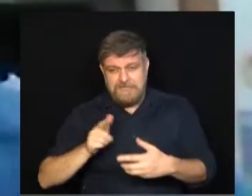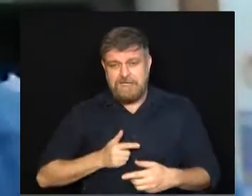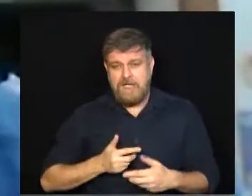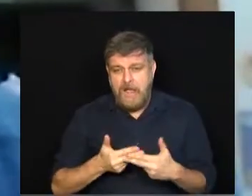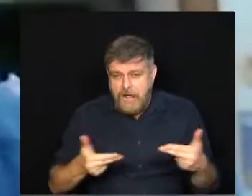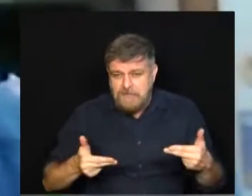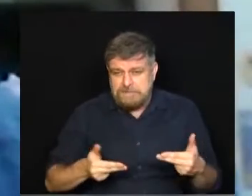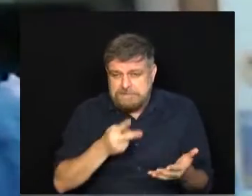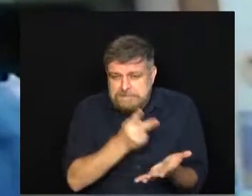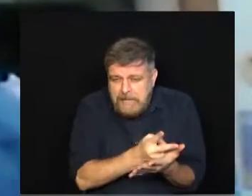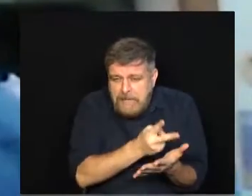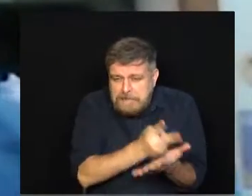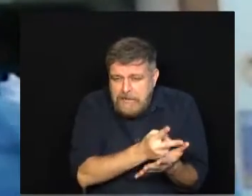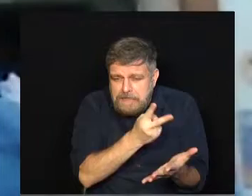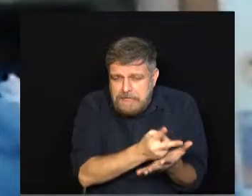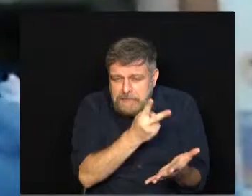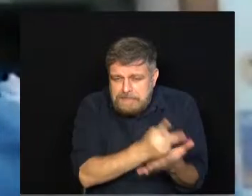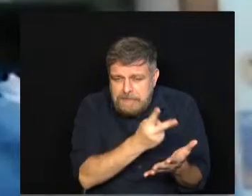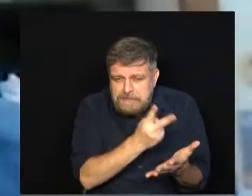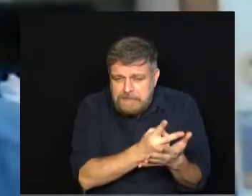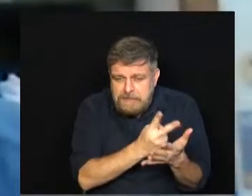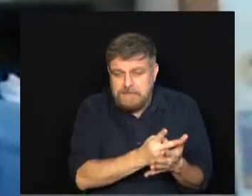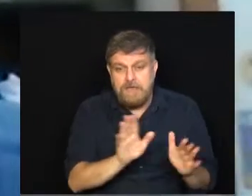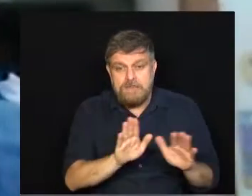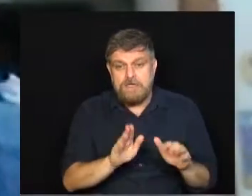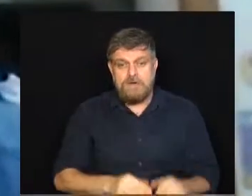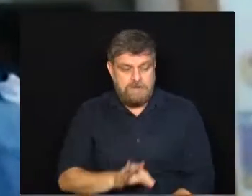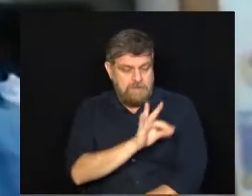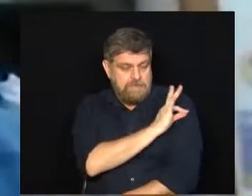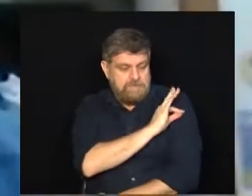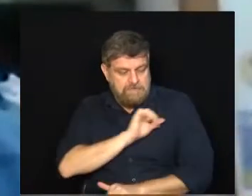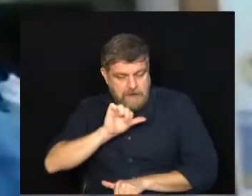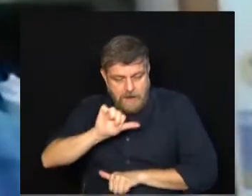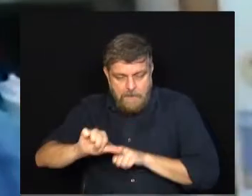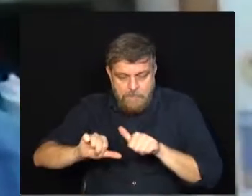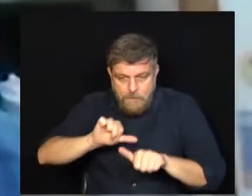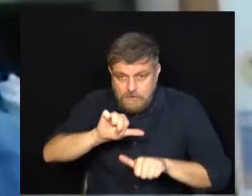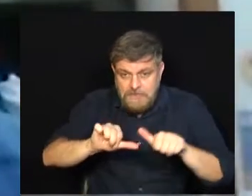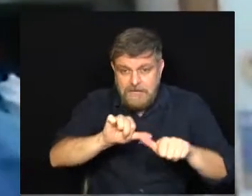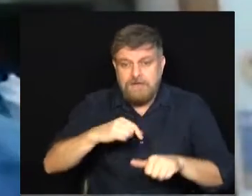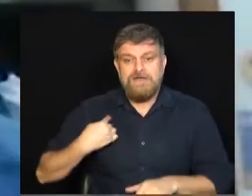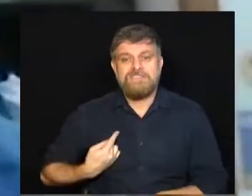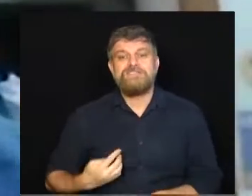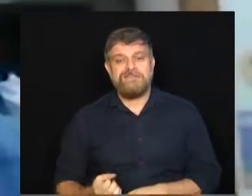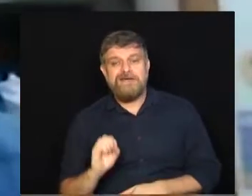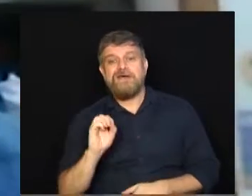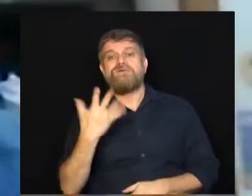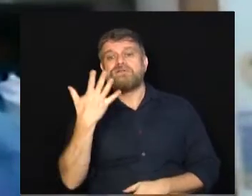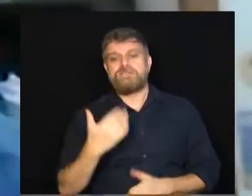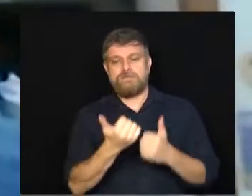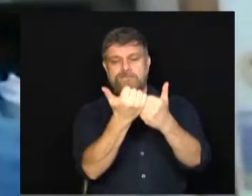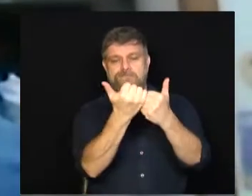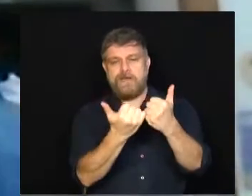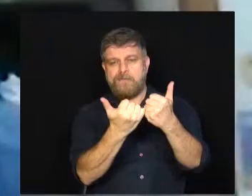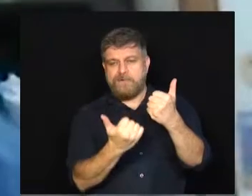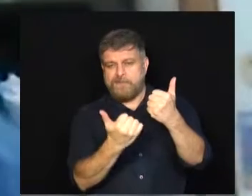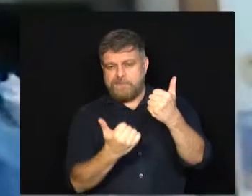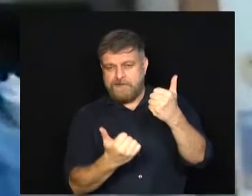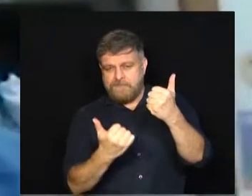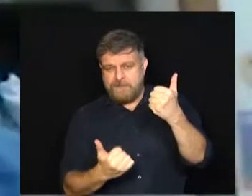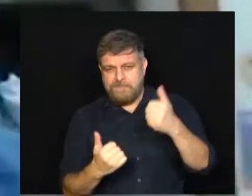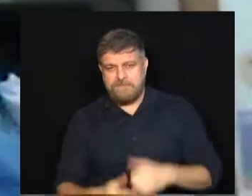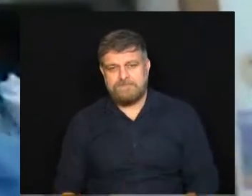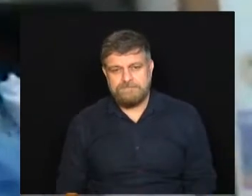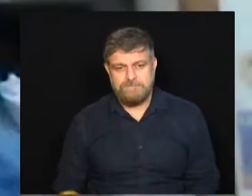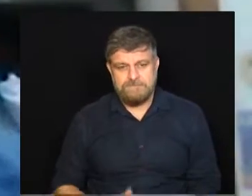são imutáveis. E conforme os governos foram passando, nós tivemos retrocessos. Vou falar especificamente no